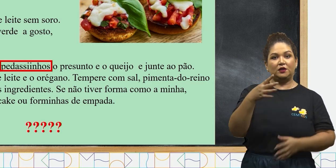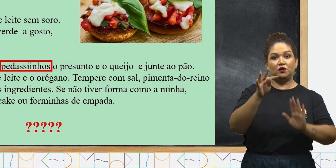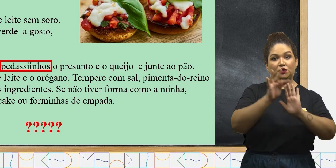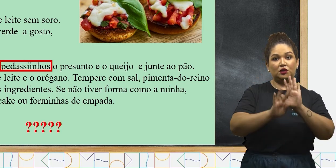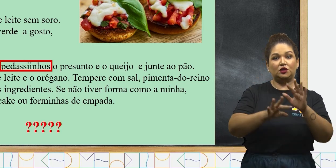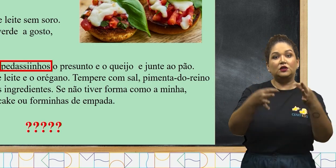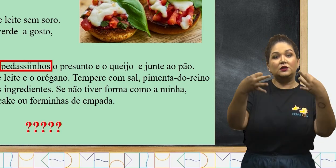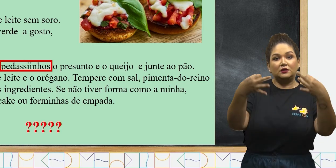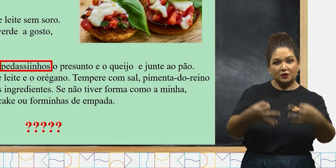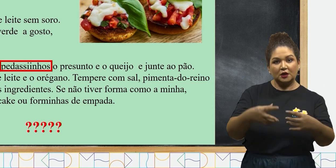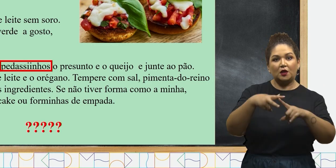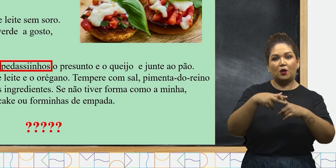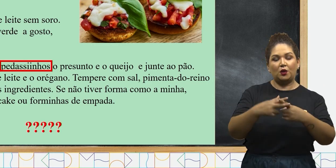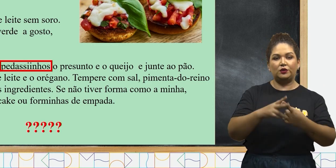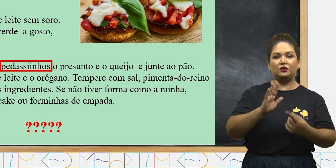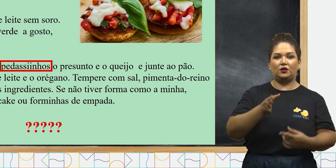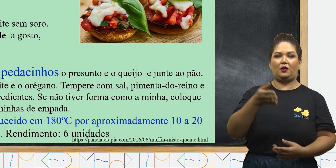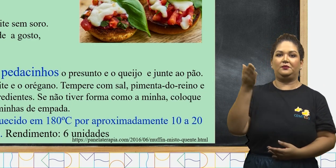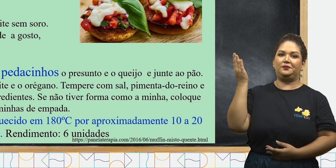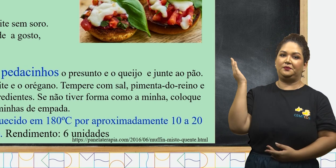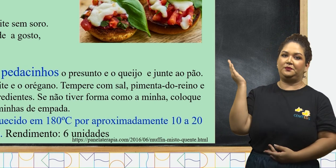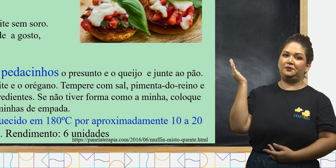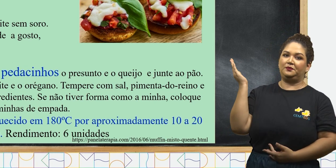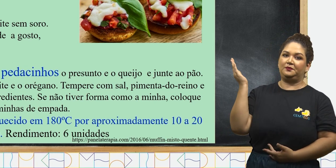o nosso texto corrigido.